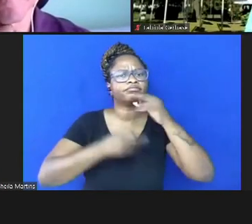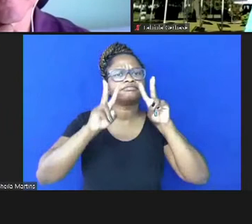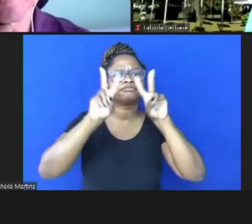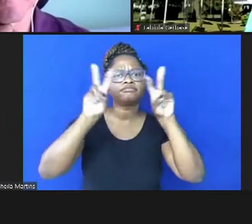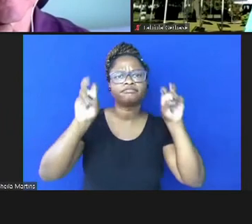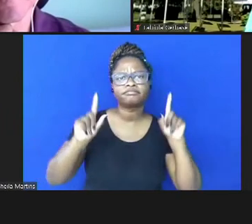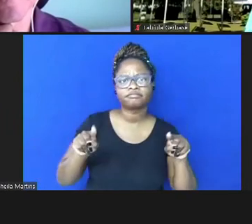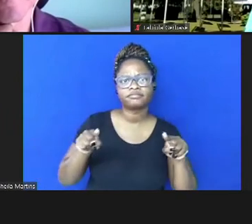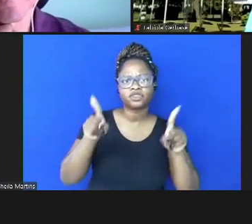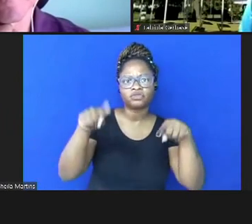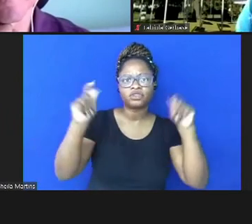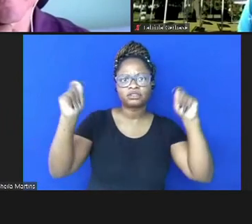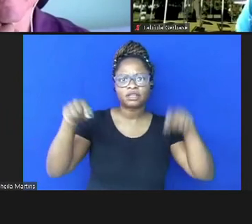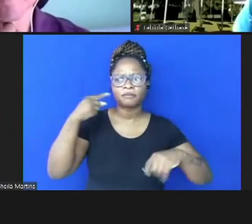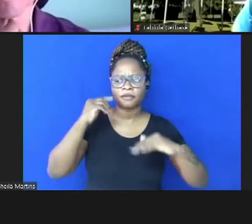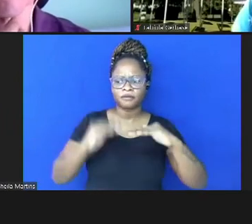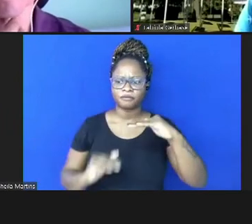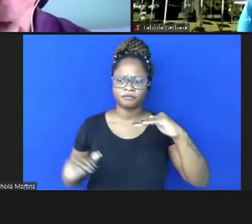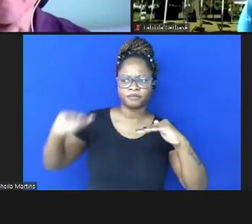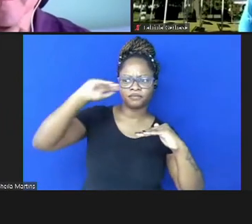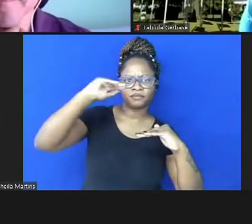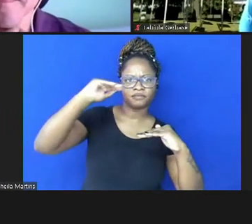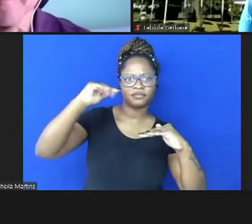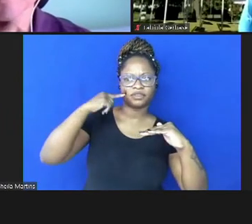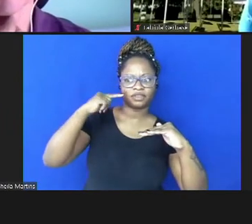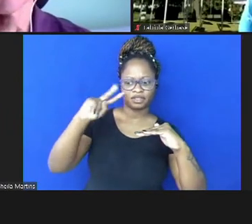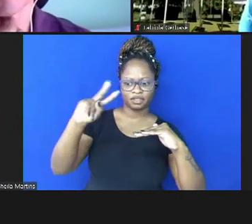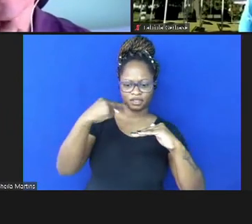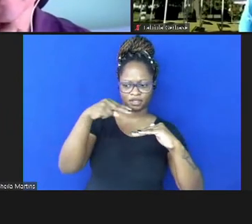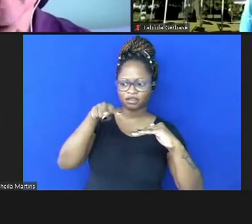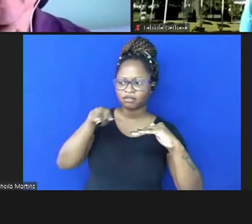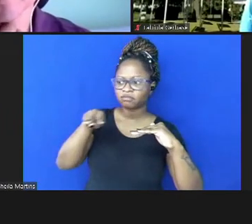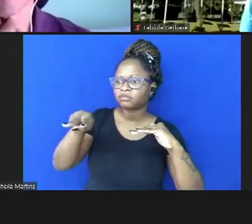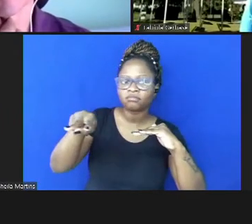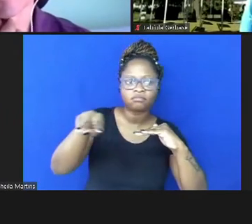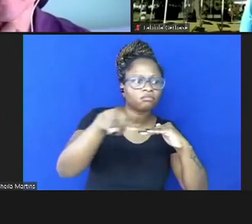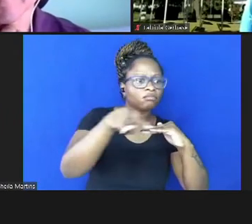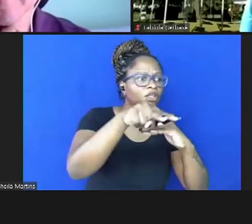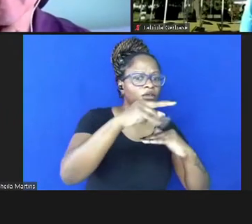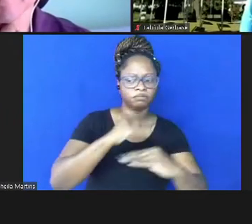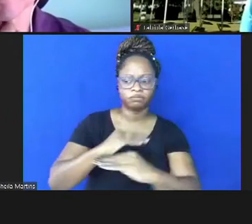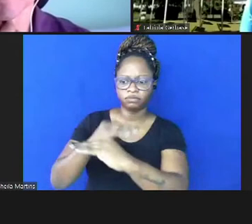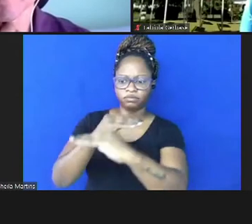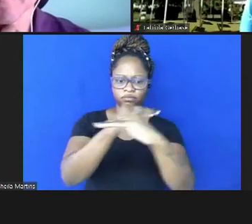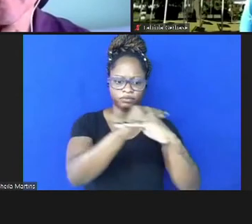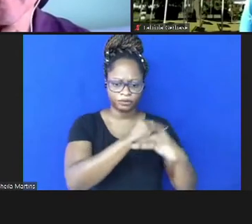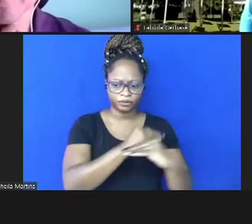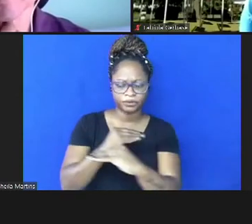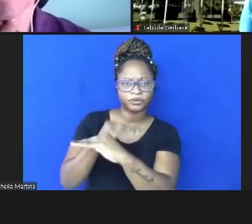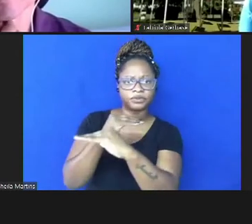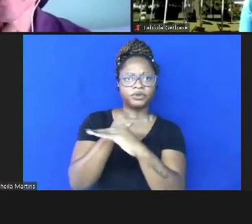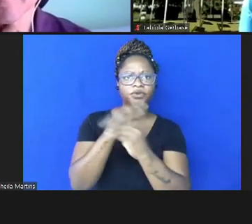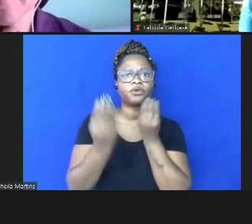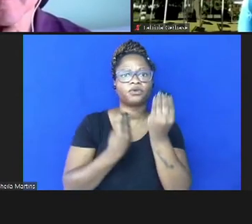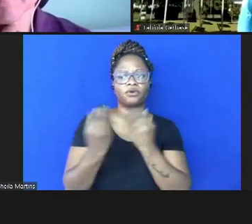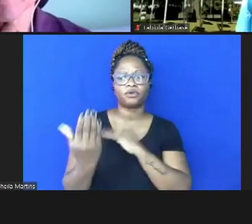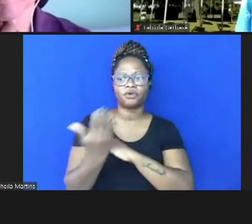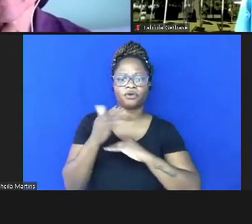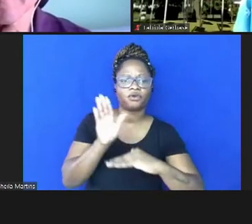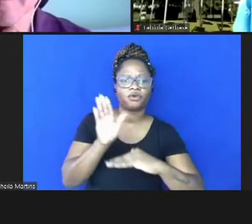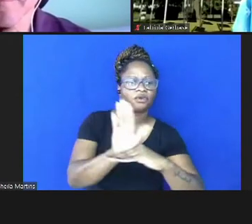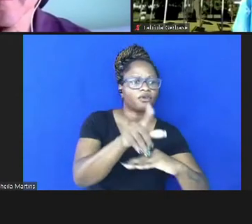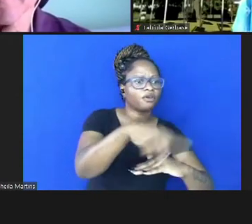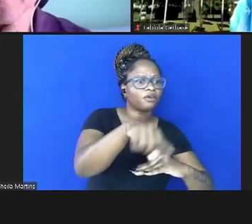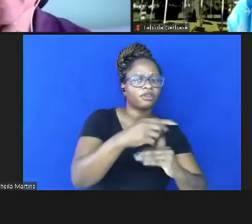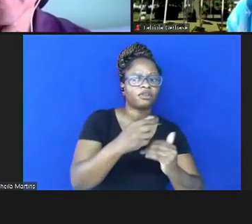ver se você está acima da média? Basta você olhar para os seus pares e ver como que está a contribuição científica, né?